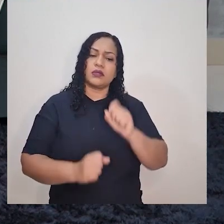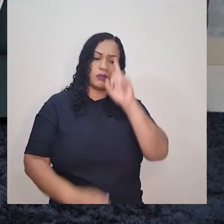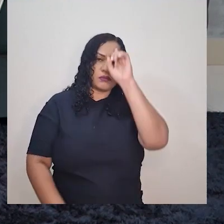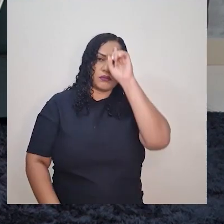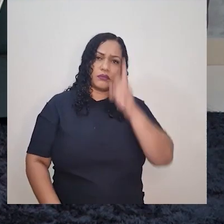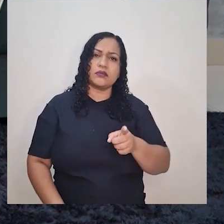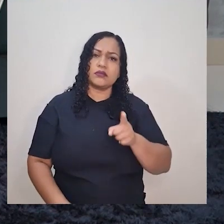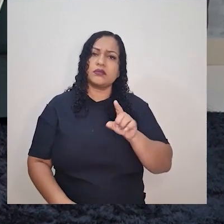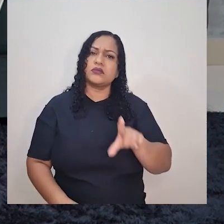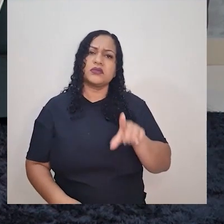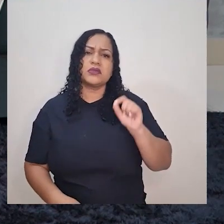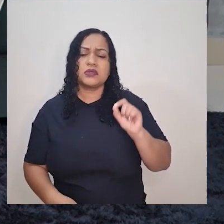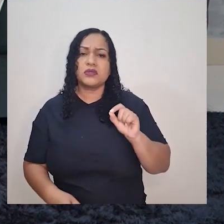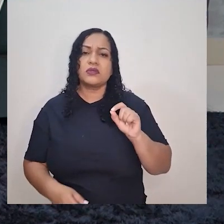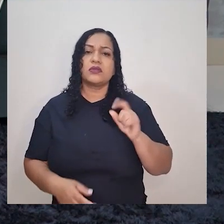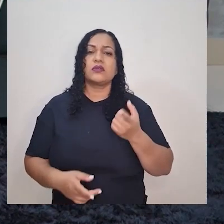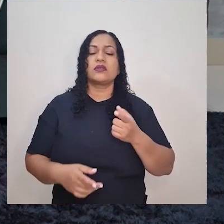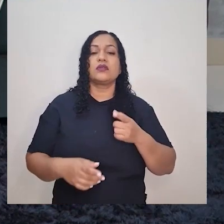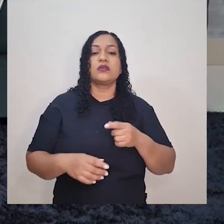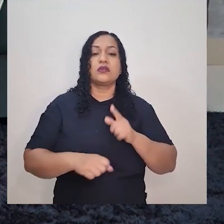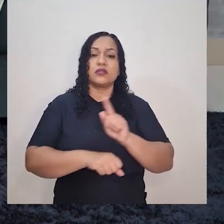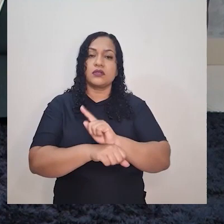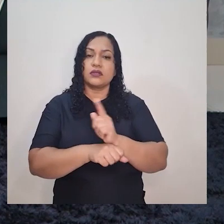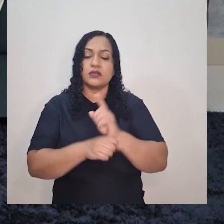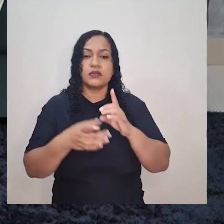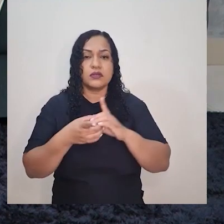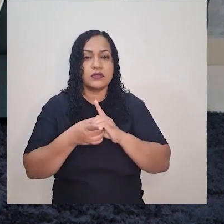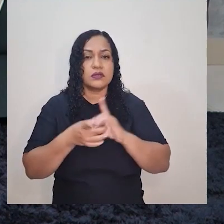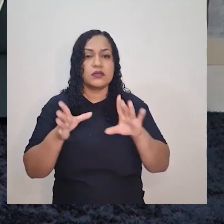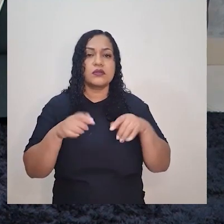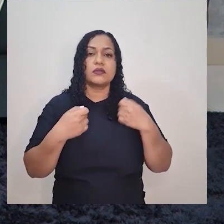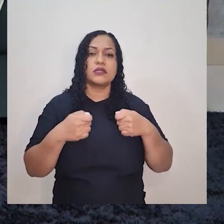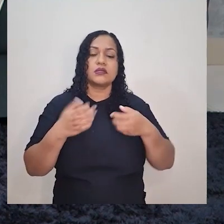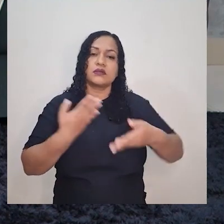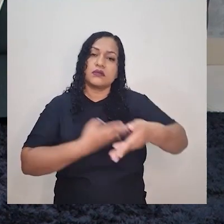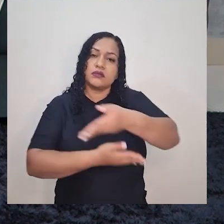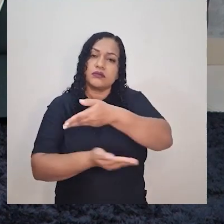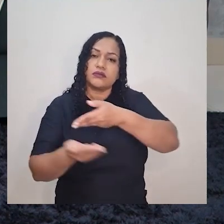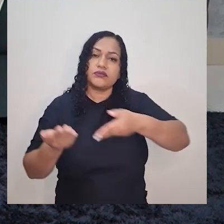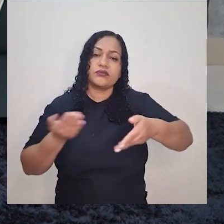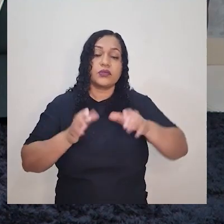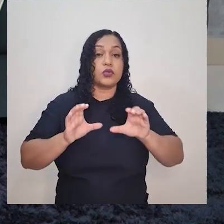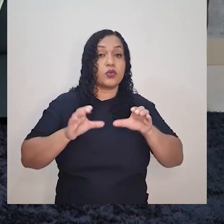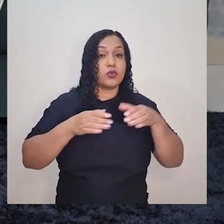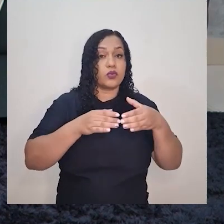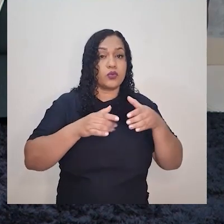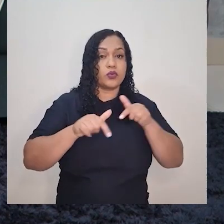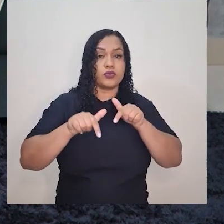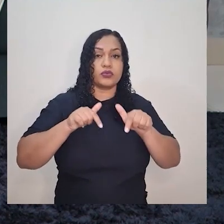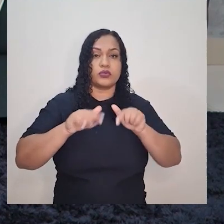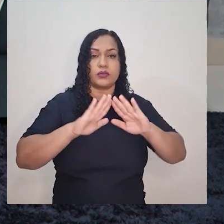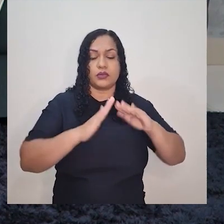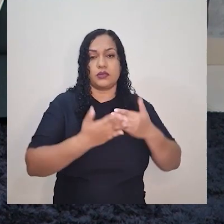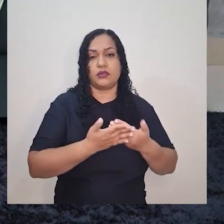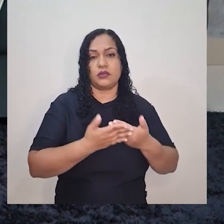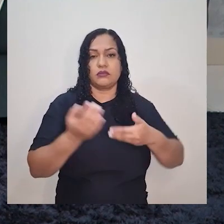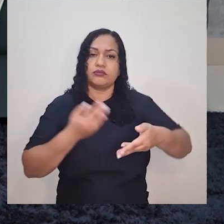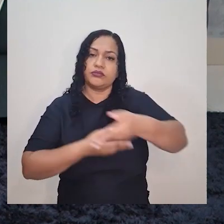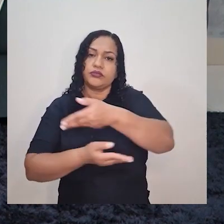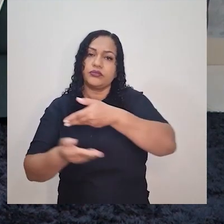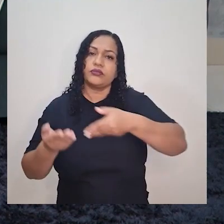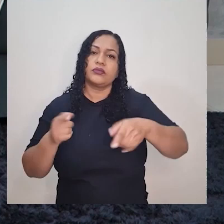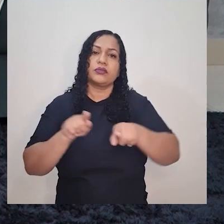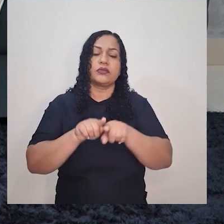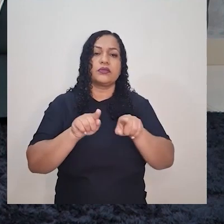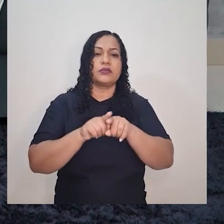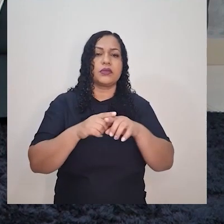até o princípio da gestão democrática, ele tem que se dar por meio da participação da coletividade. E também a partir do sentimento